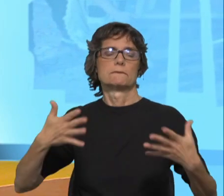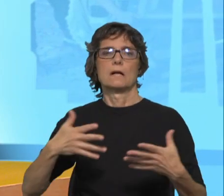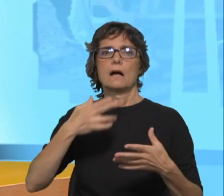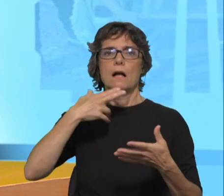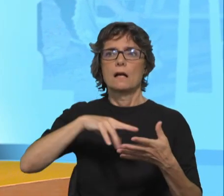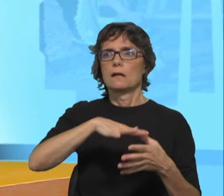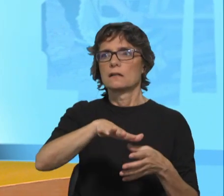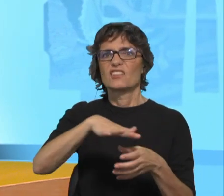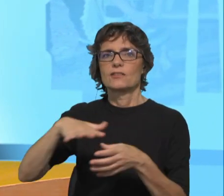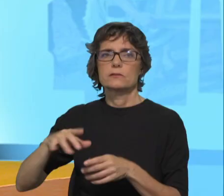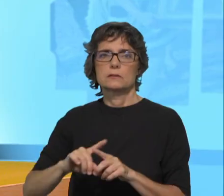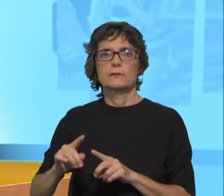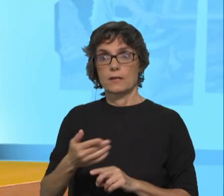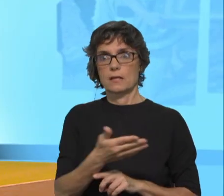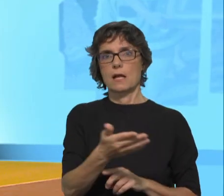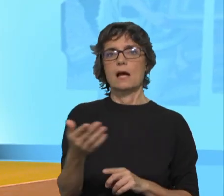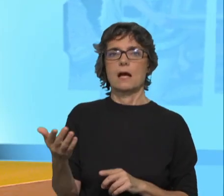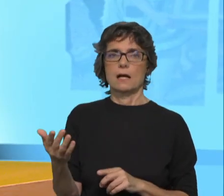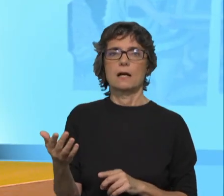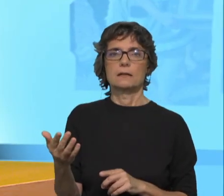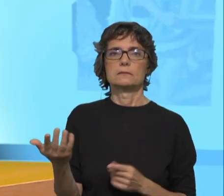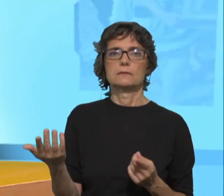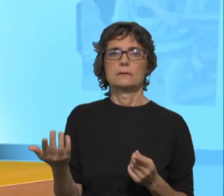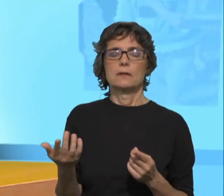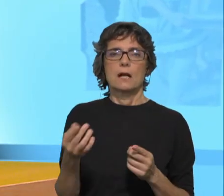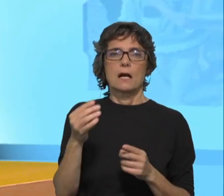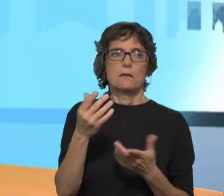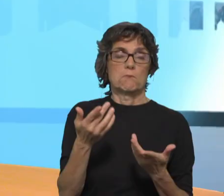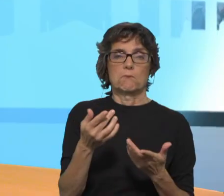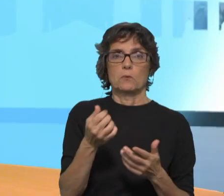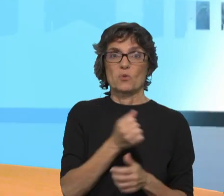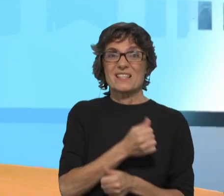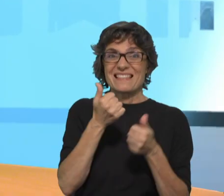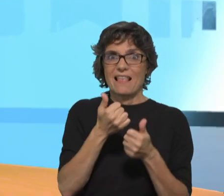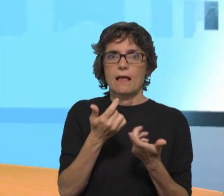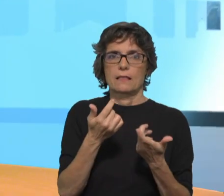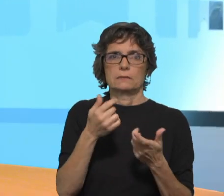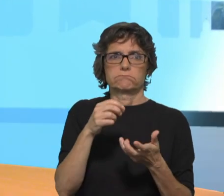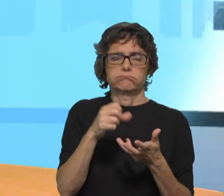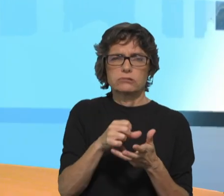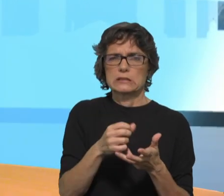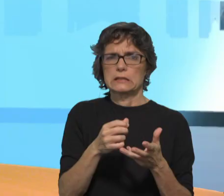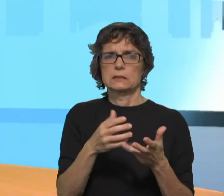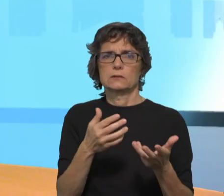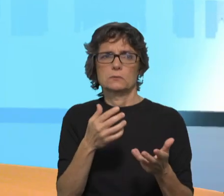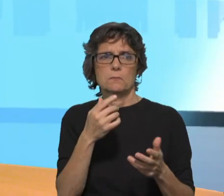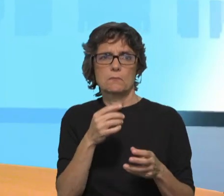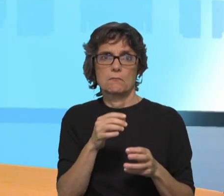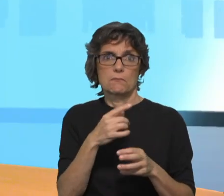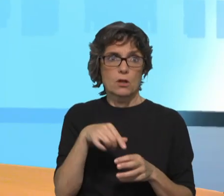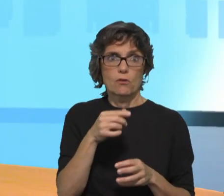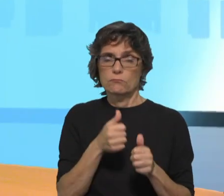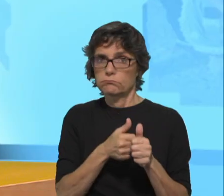realidades de situações muito urbanas que nós temos e que temos presente e que temos o cuidado